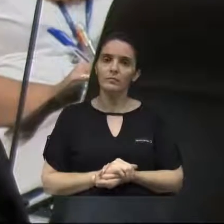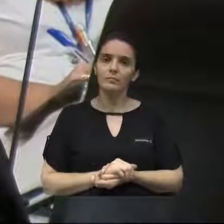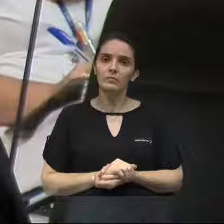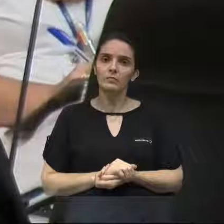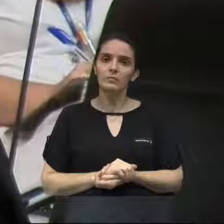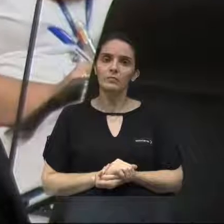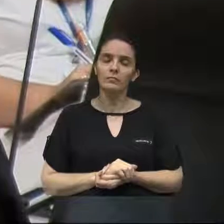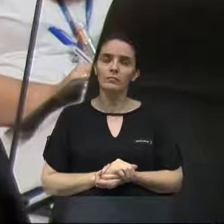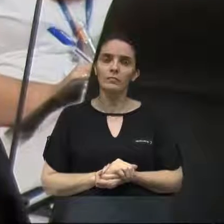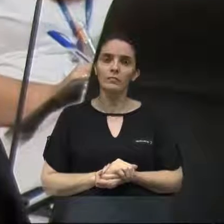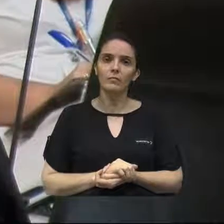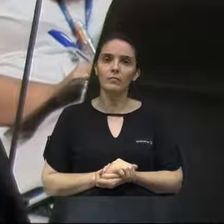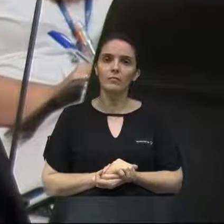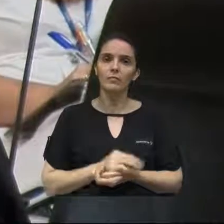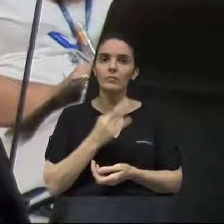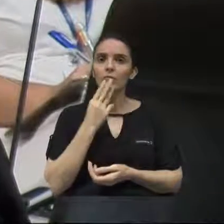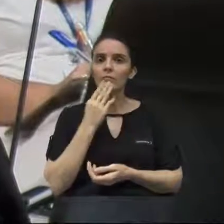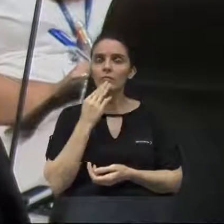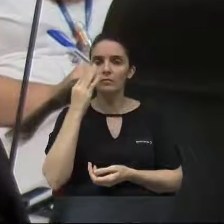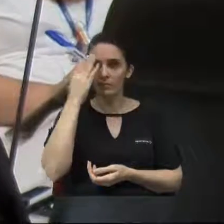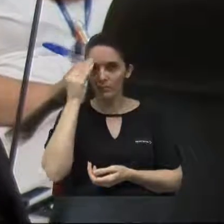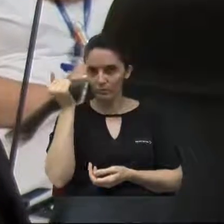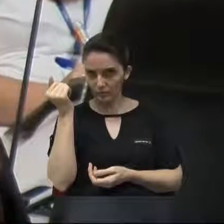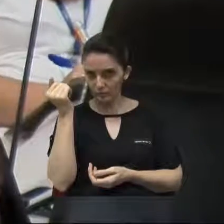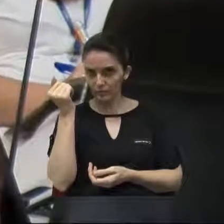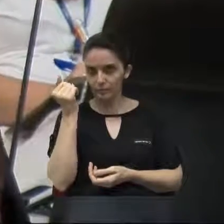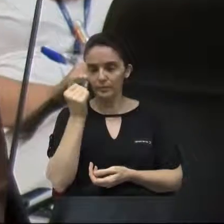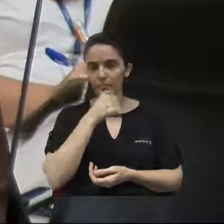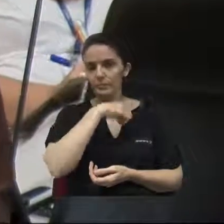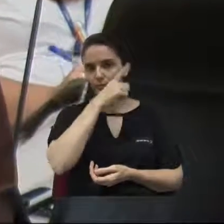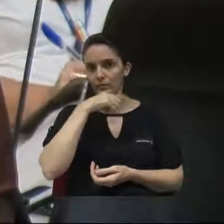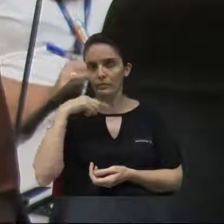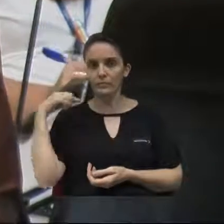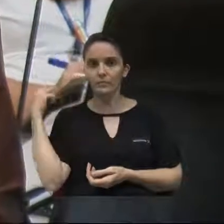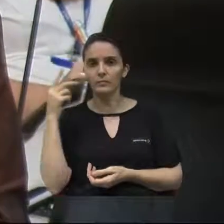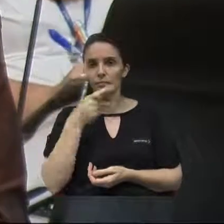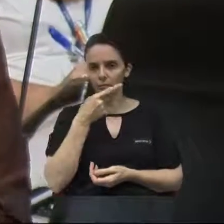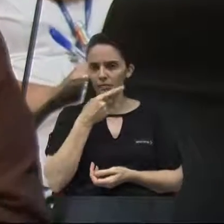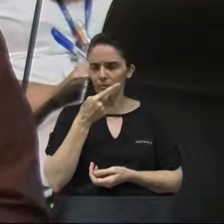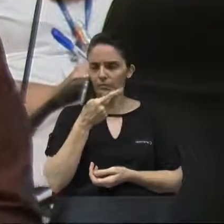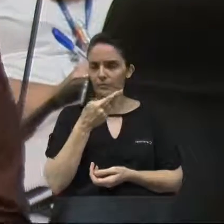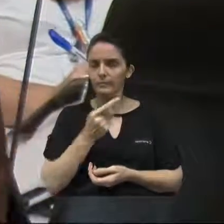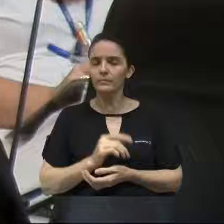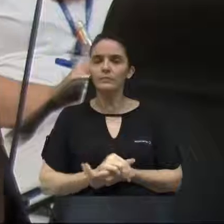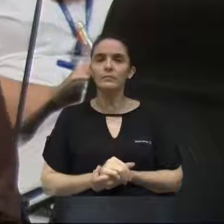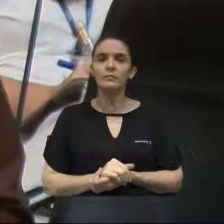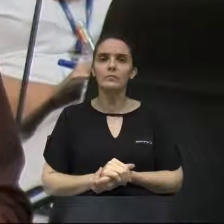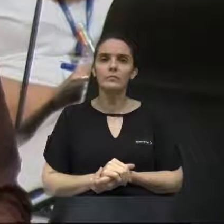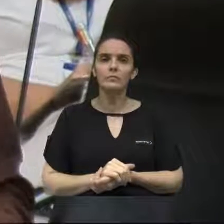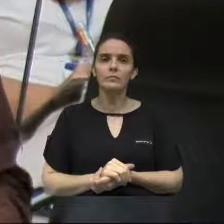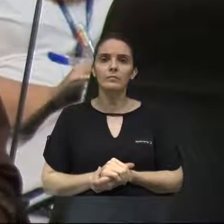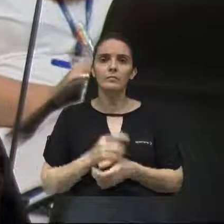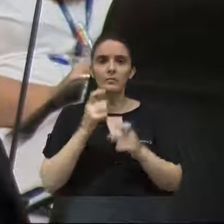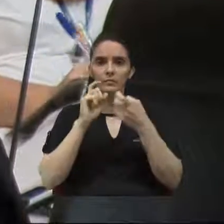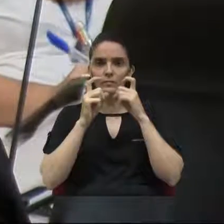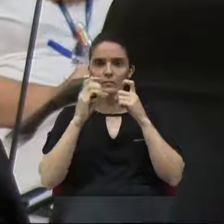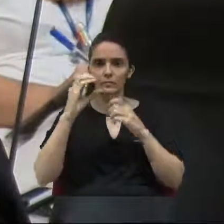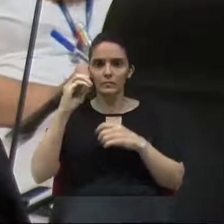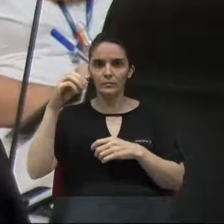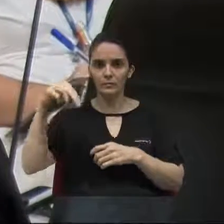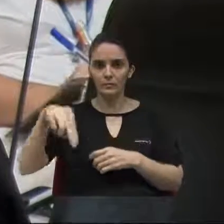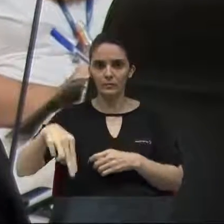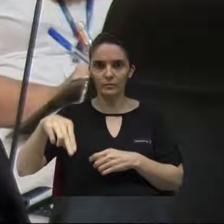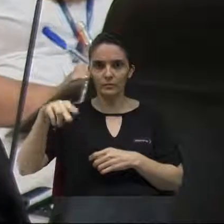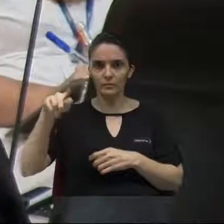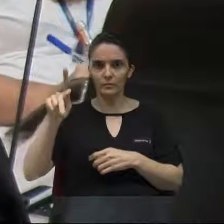última informação que eu obtive, e a vereadora Mayra tocou nesse assunto, que a última reunião do Complan foi